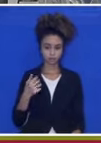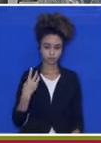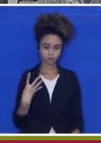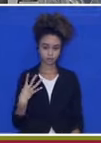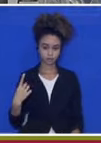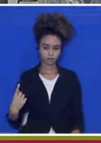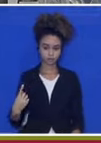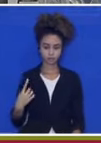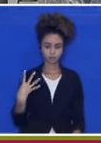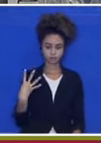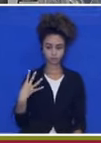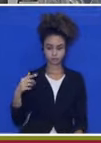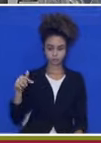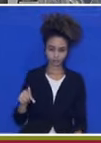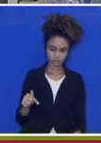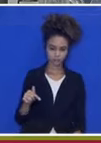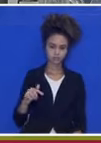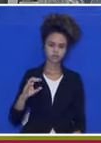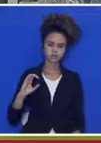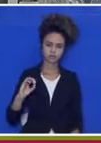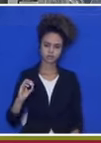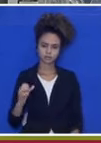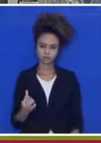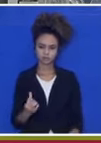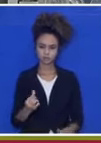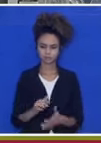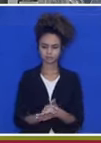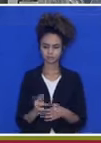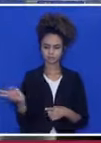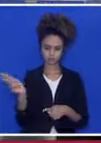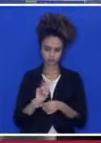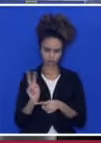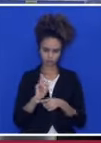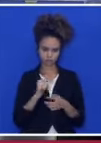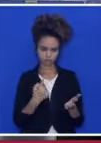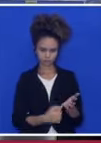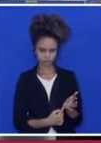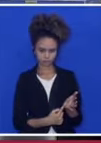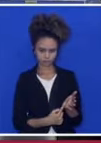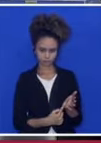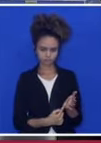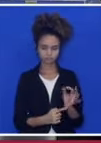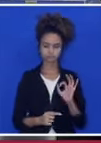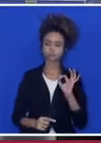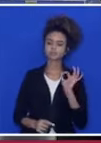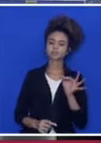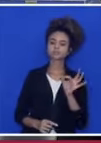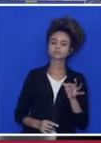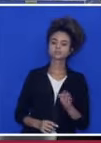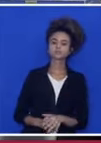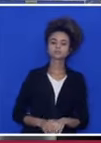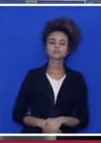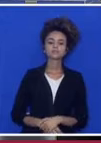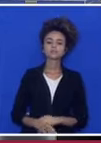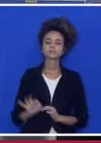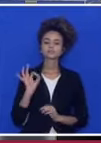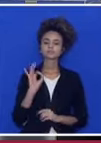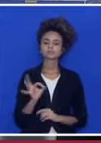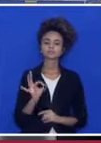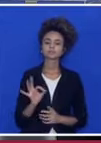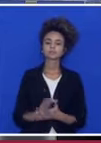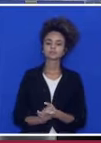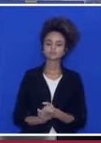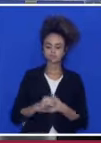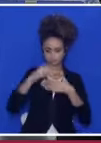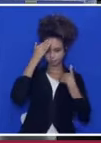45, 41, 47 e 06. Auditoras, confirmam? Confirmo.